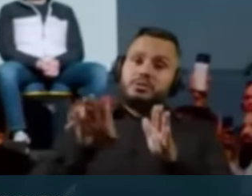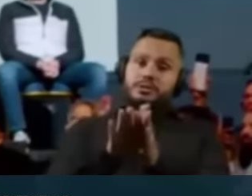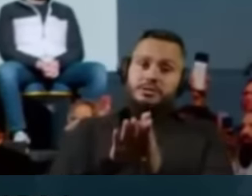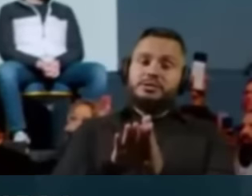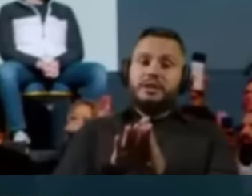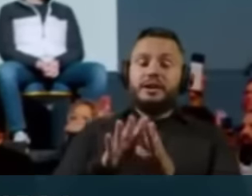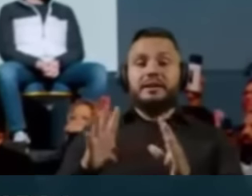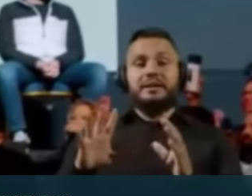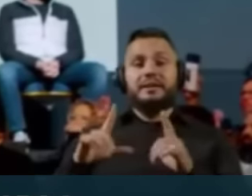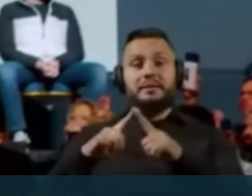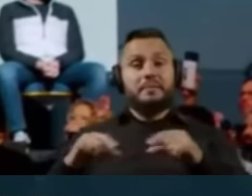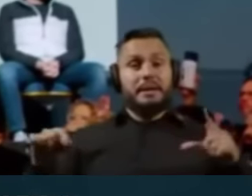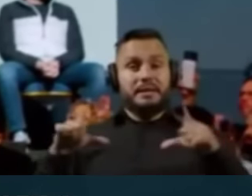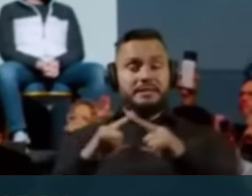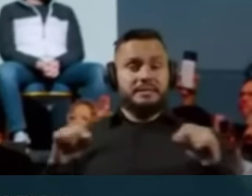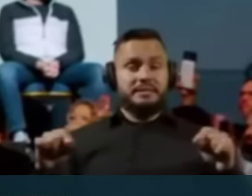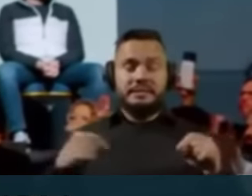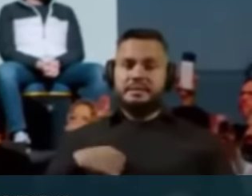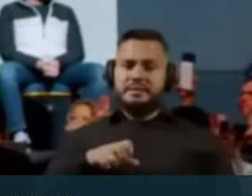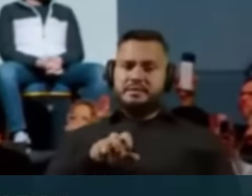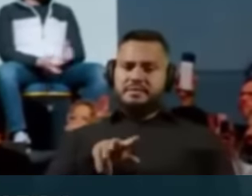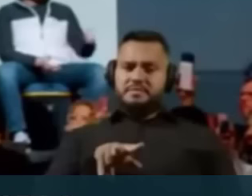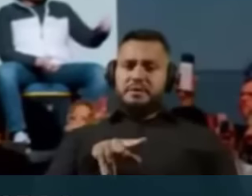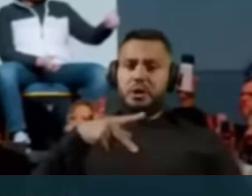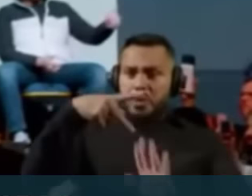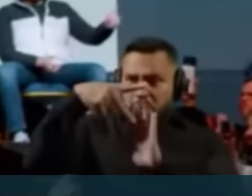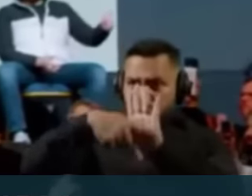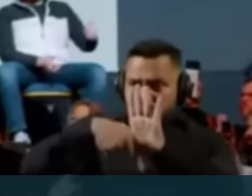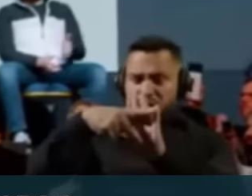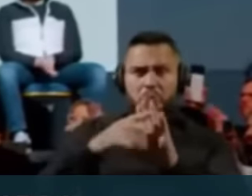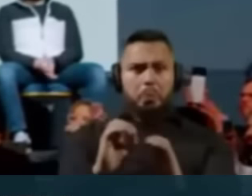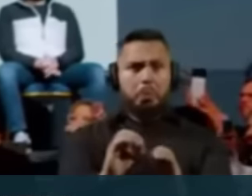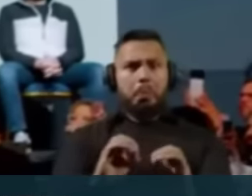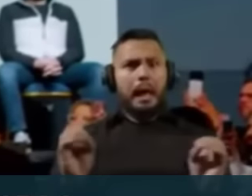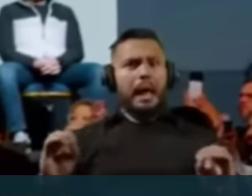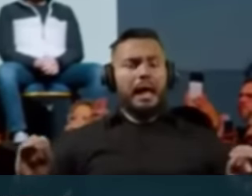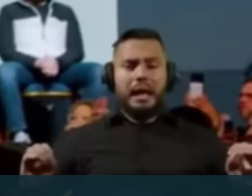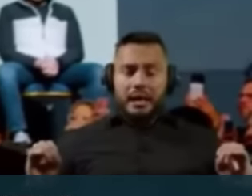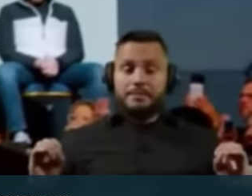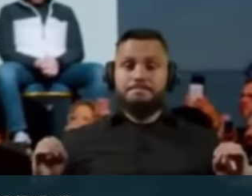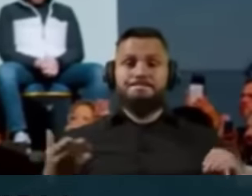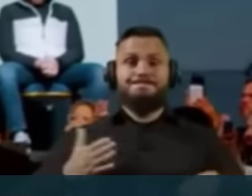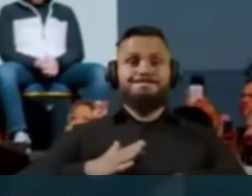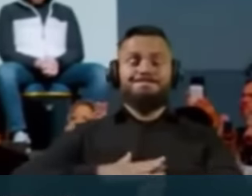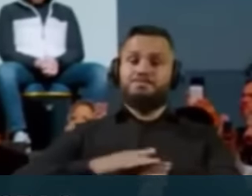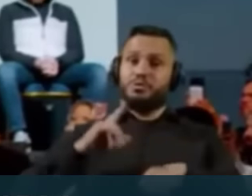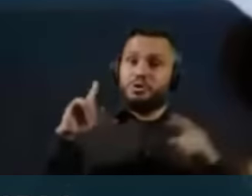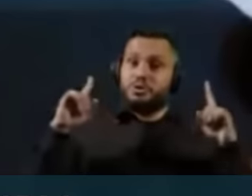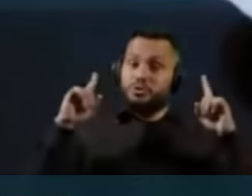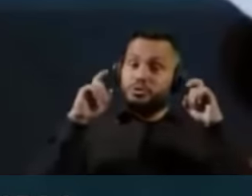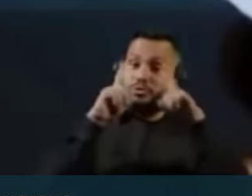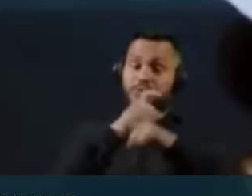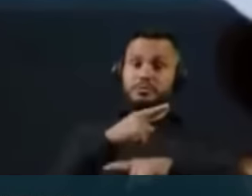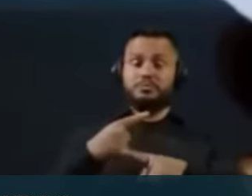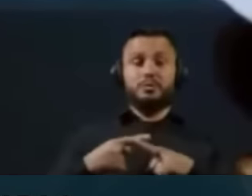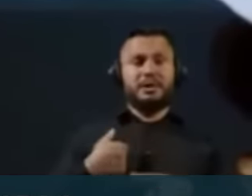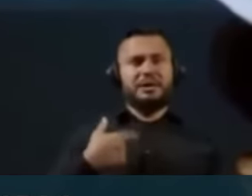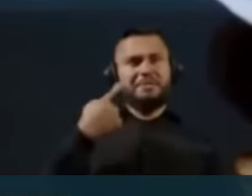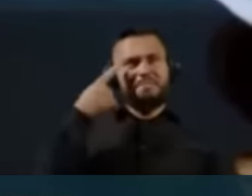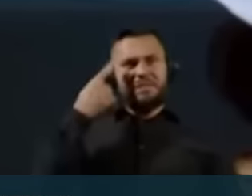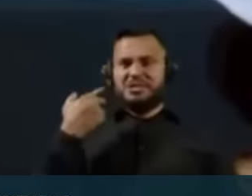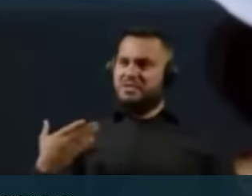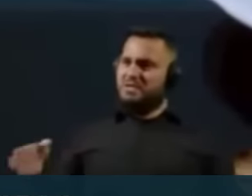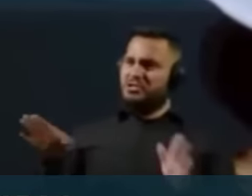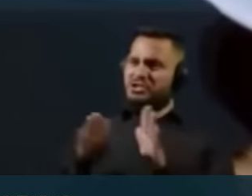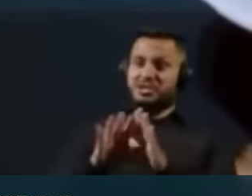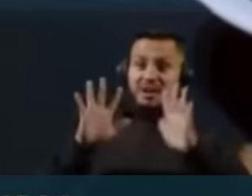e vejo que não tinham que dar continuidade. E foi um momento muito difícil, porque quando eu cheguei eu pensei que eu fosse resolver a vida